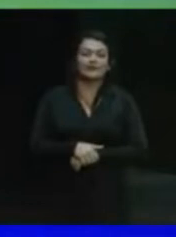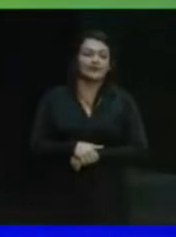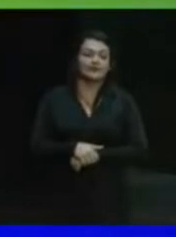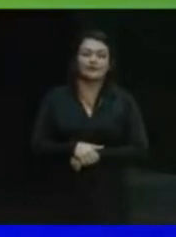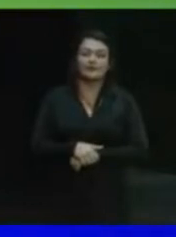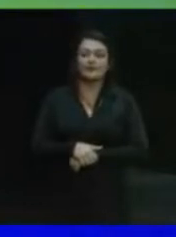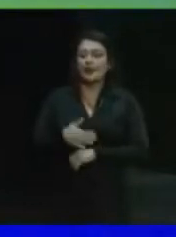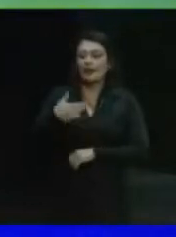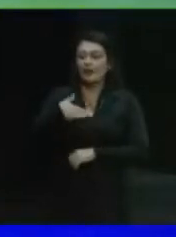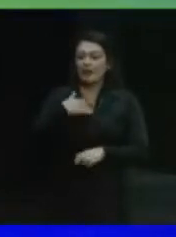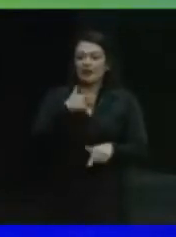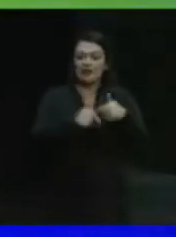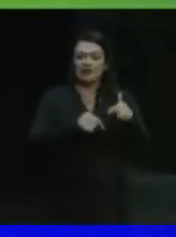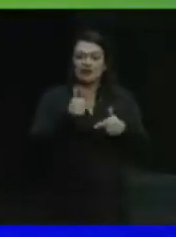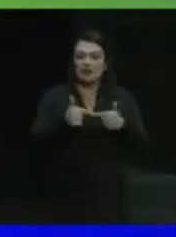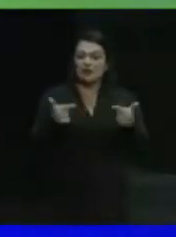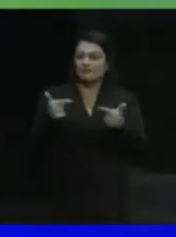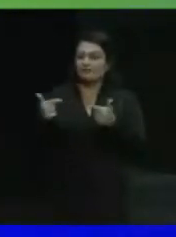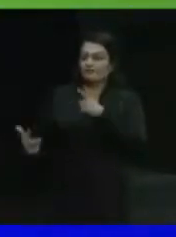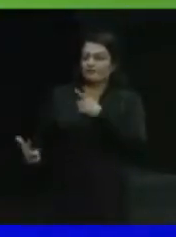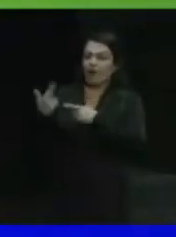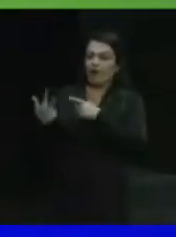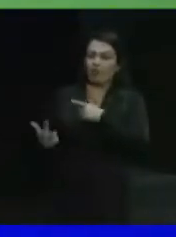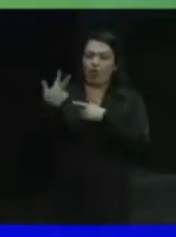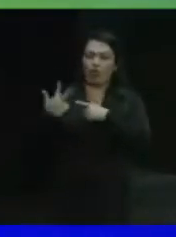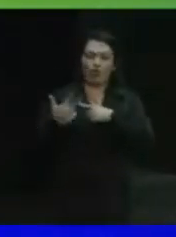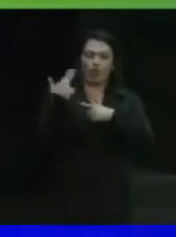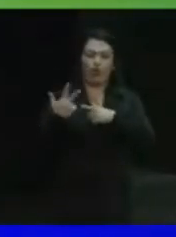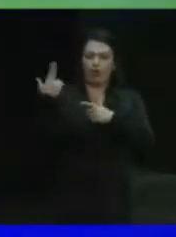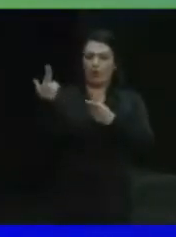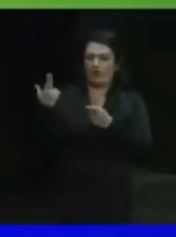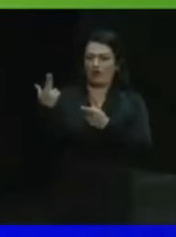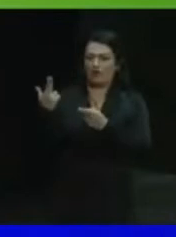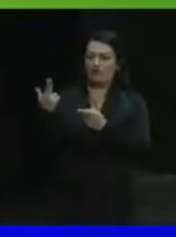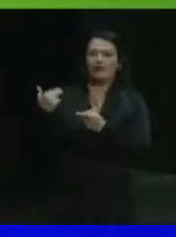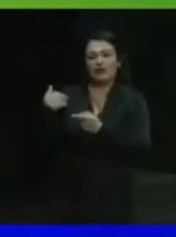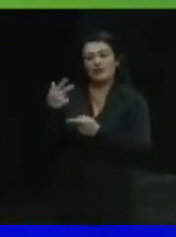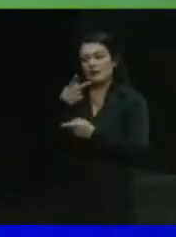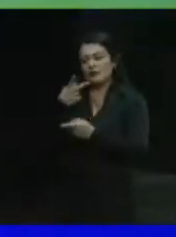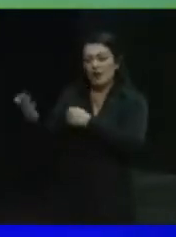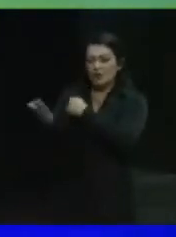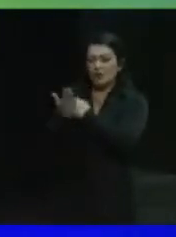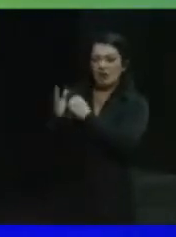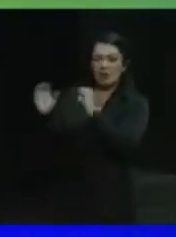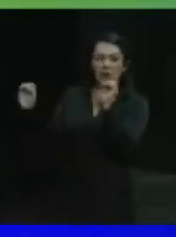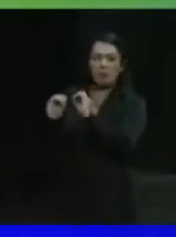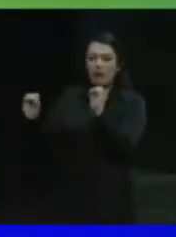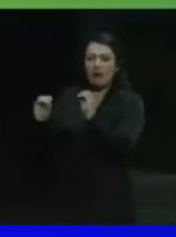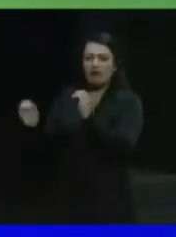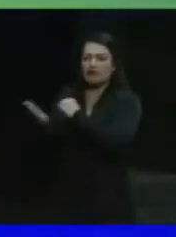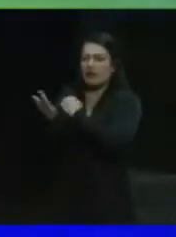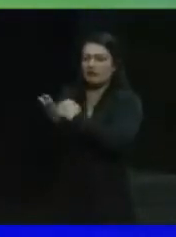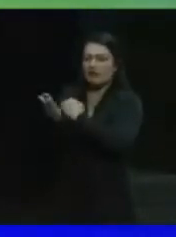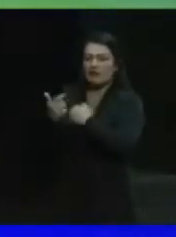Quando eu vi meu trabalho boicotado e quando foi quebrada a promessa de que o governo combateria a